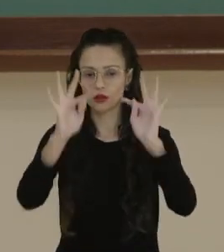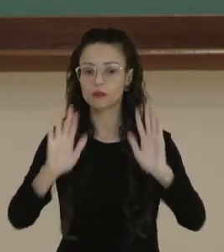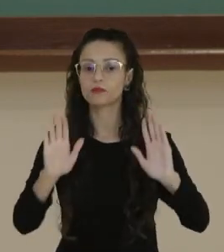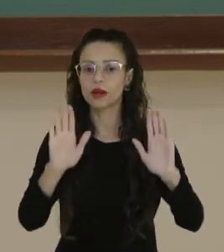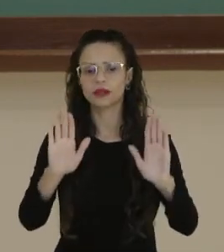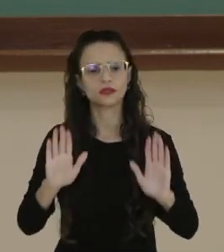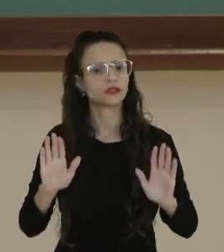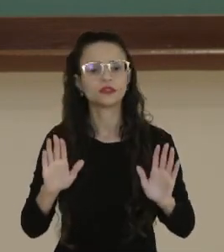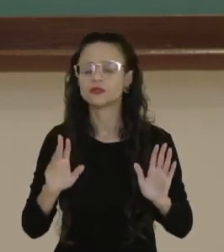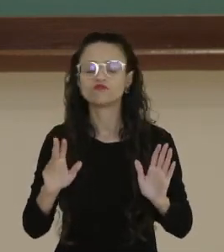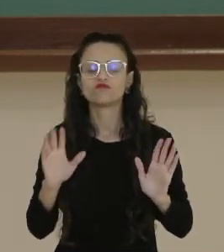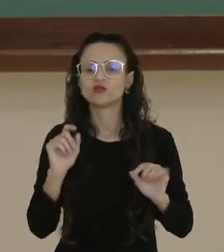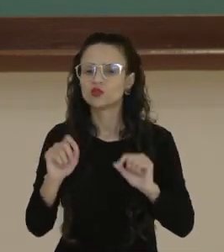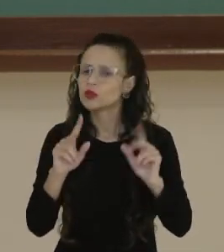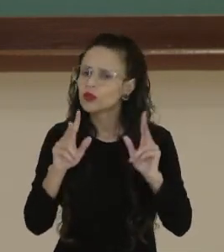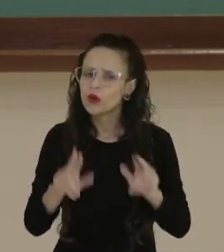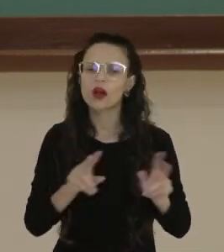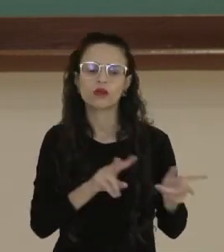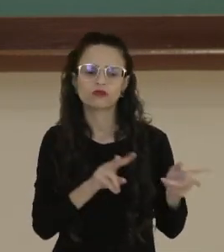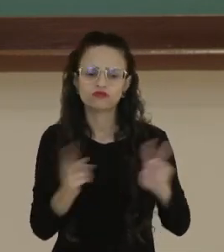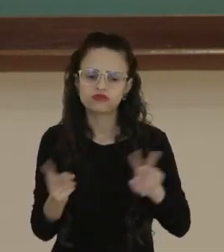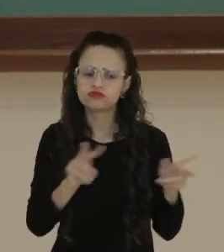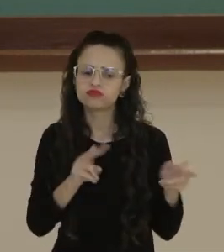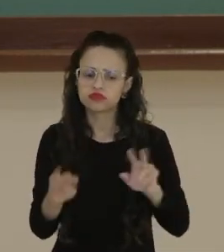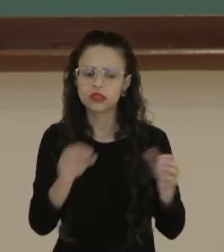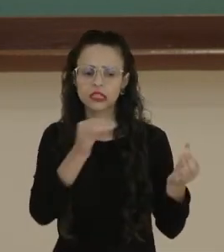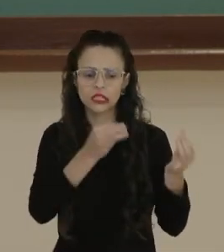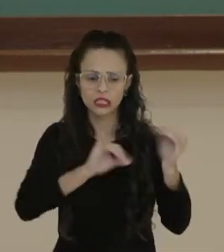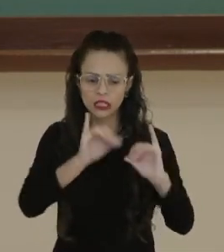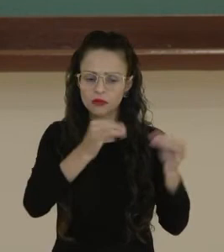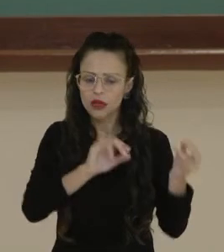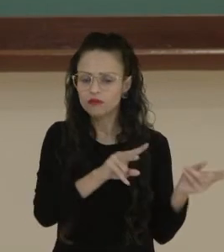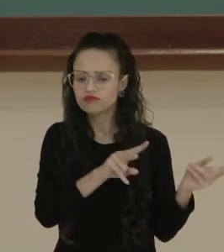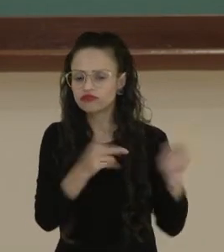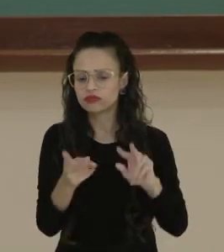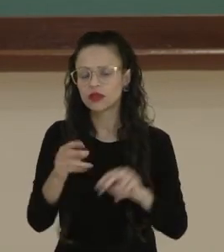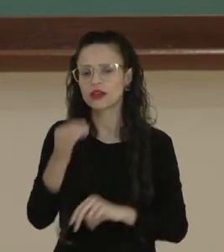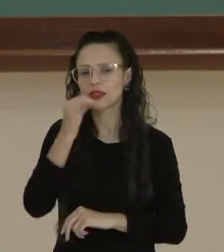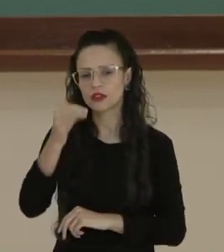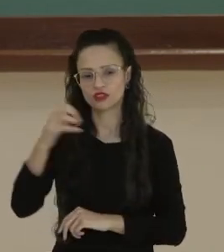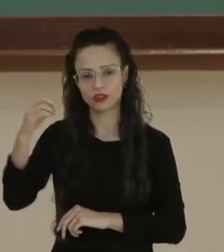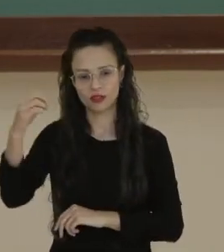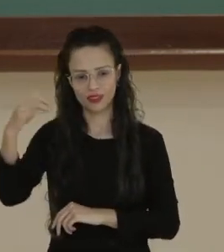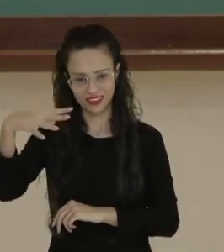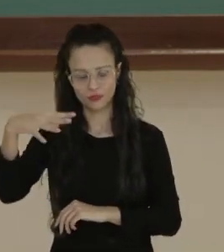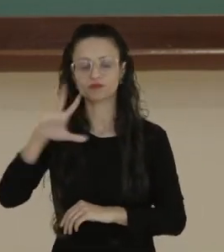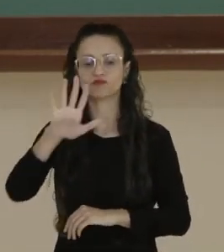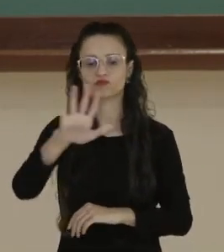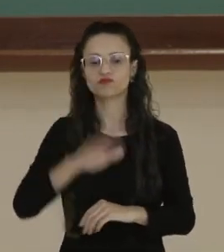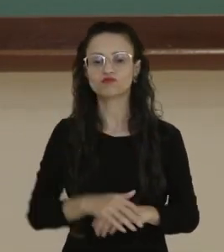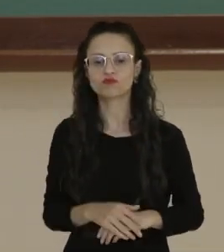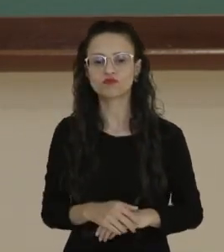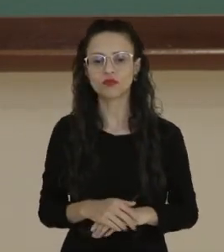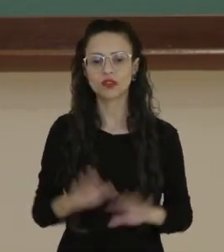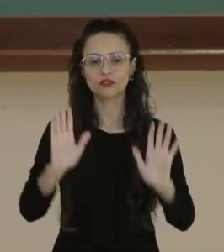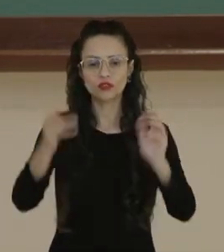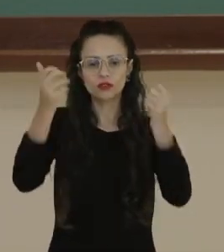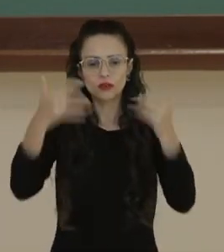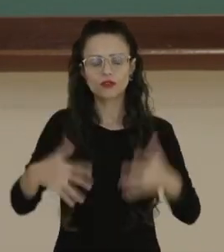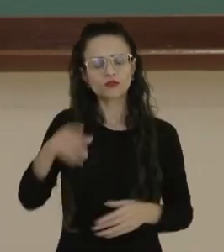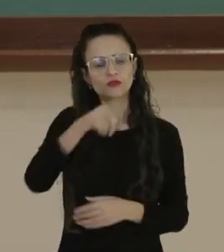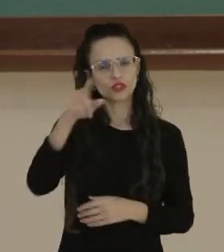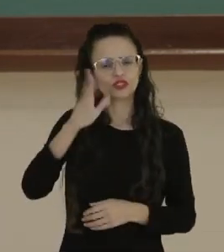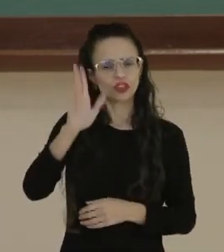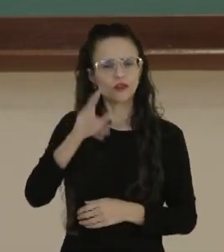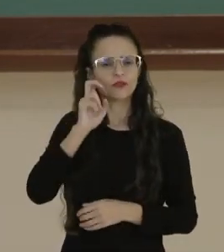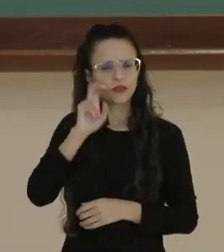é a mesma, você tem a conversão da energia potencial química transformada em energia elétrica. Vocês, como eu falei, vocês já devem